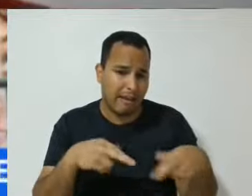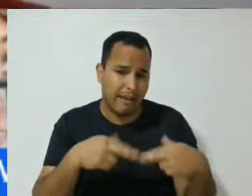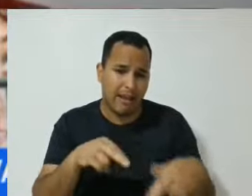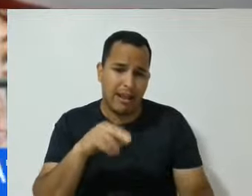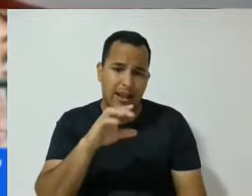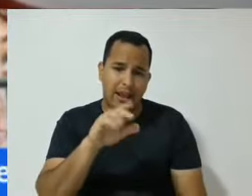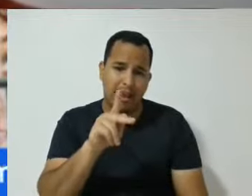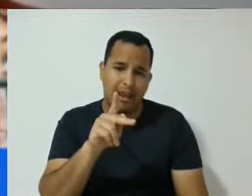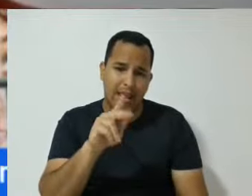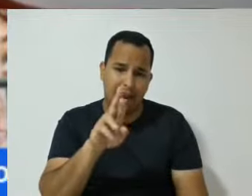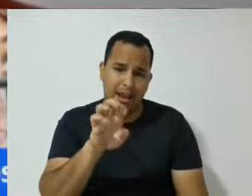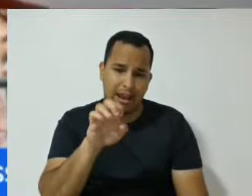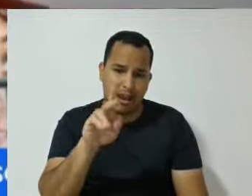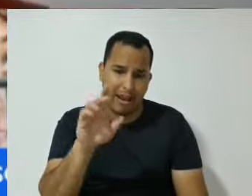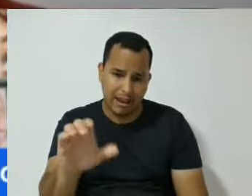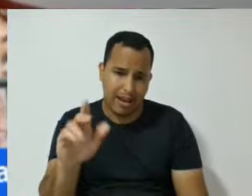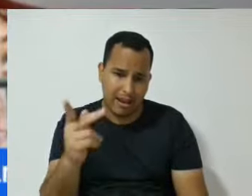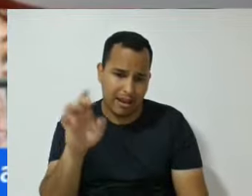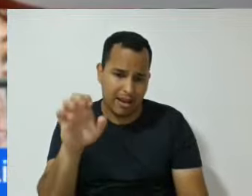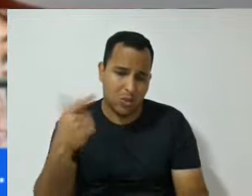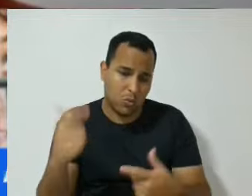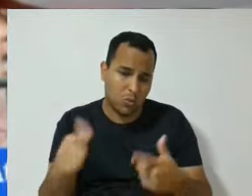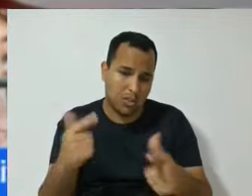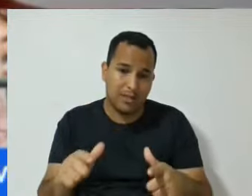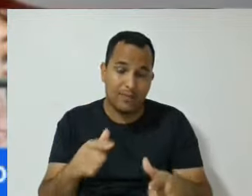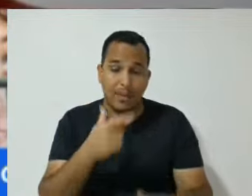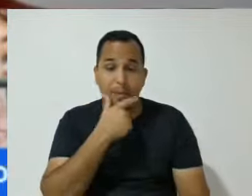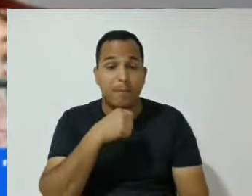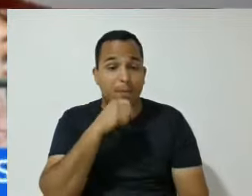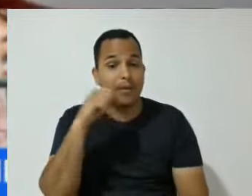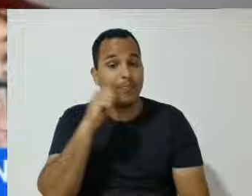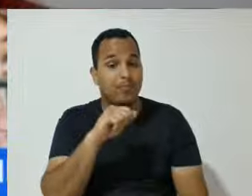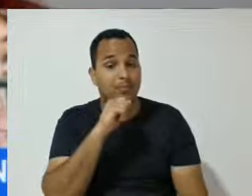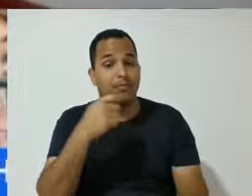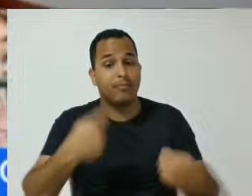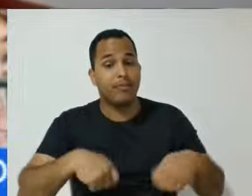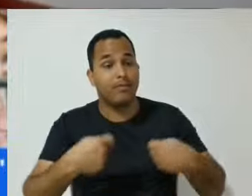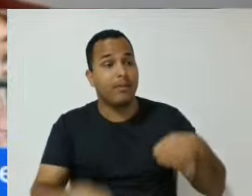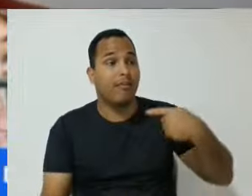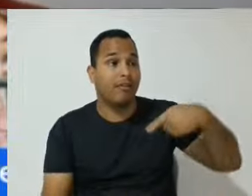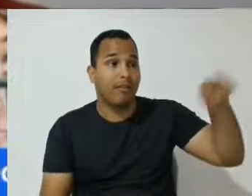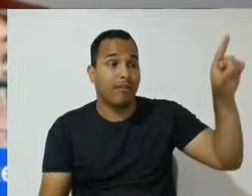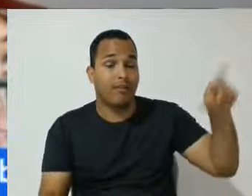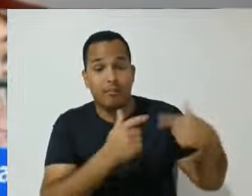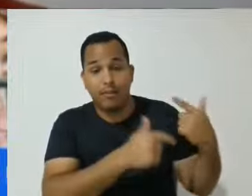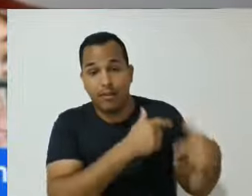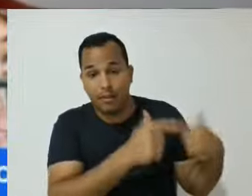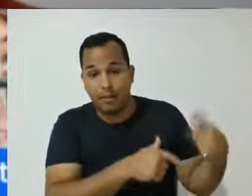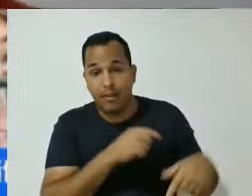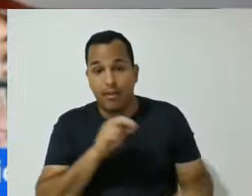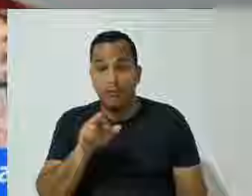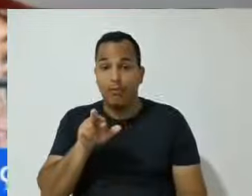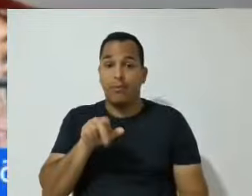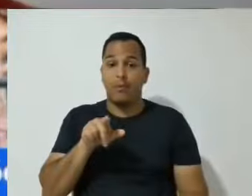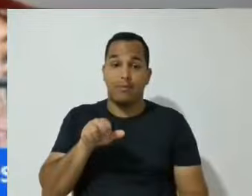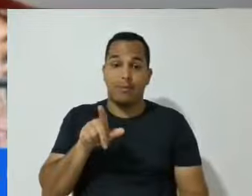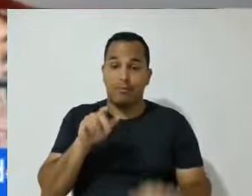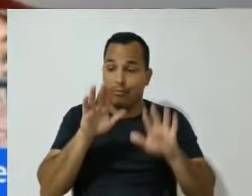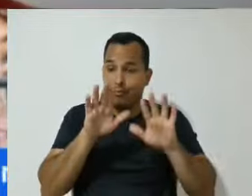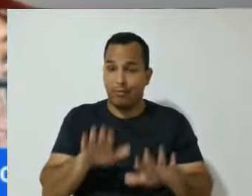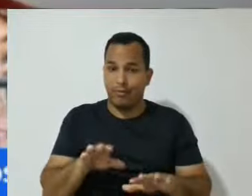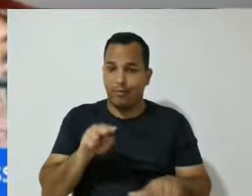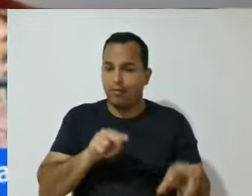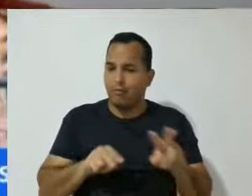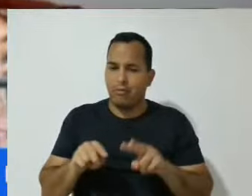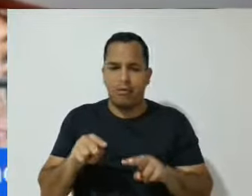pais precisavam trabalhar e deixavam os filhos, né, com os outros irmãos. E aí o irmão olhava 2, 3,